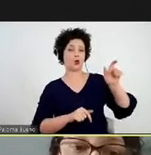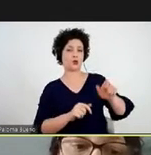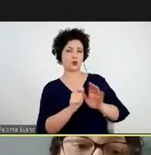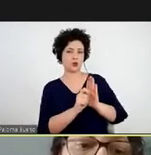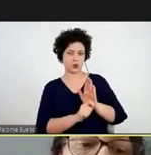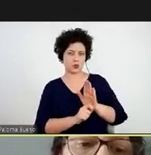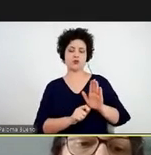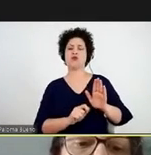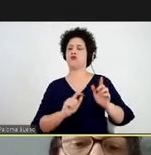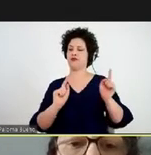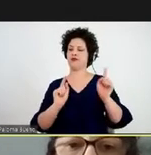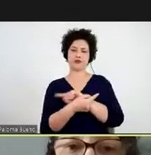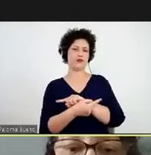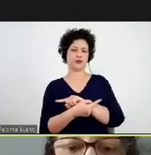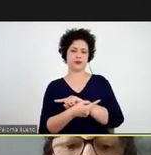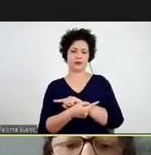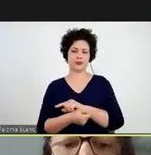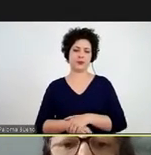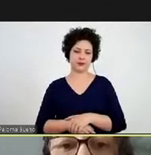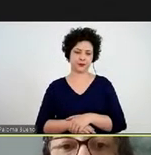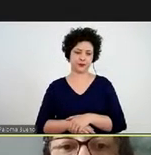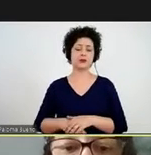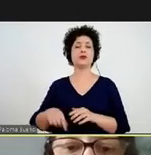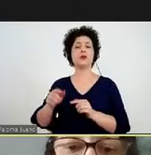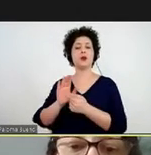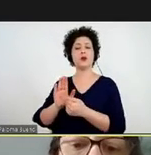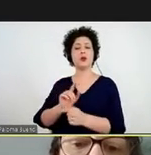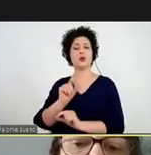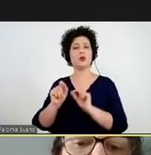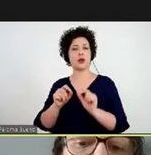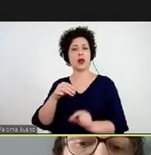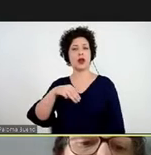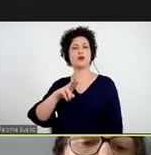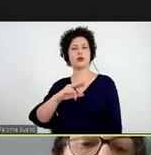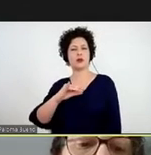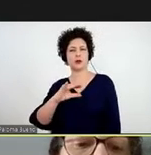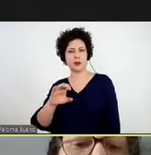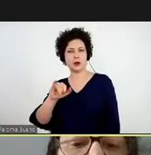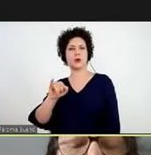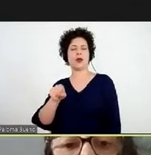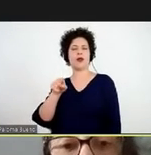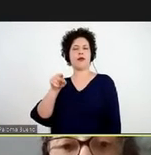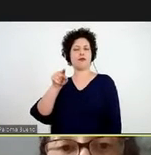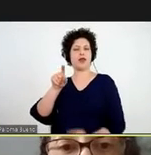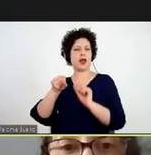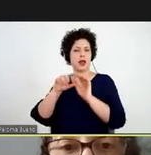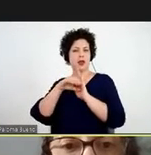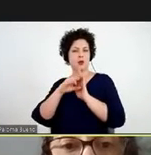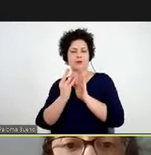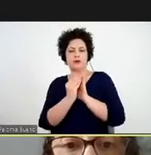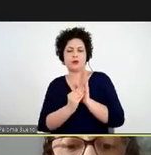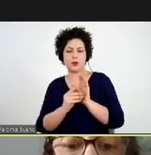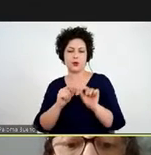essa ideia, que é o Maurice Walbach, que apresentou a gente o conceito de que memória é, sobretudo,